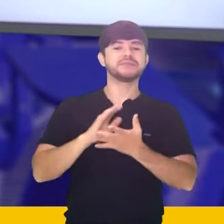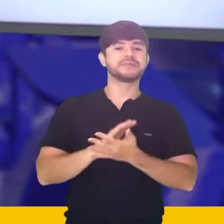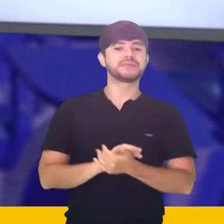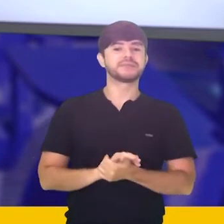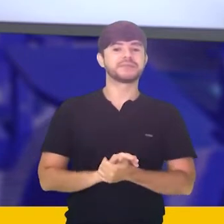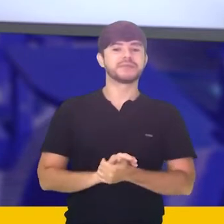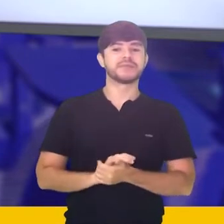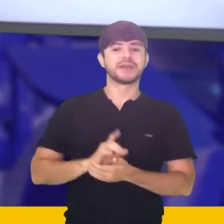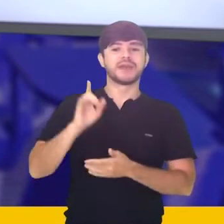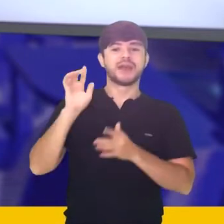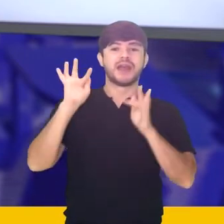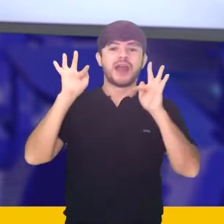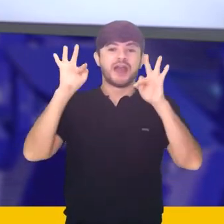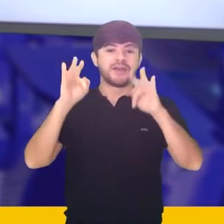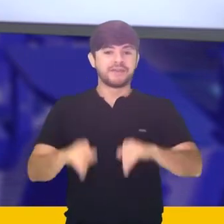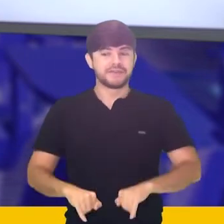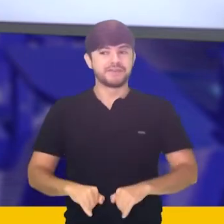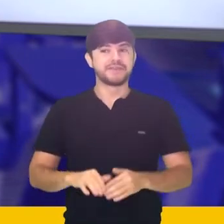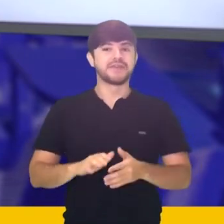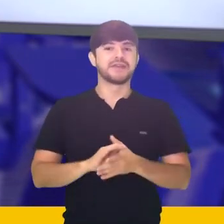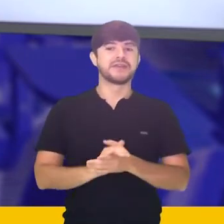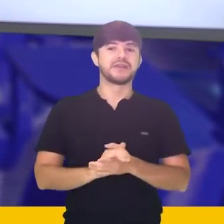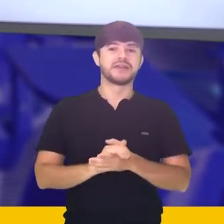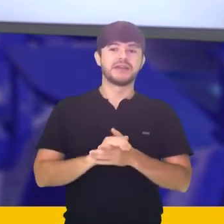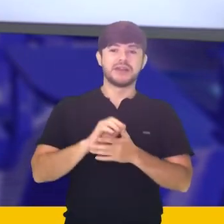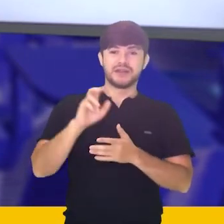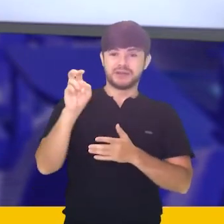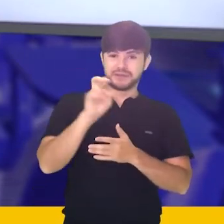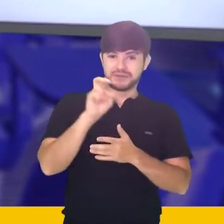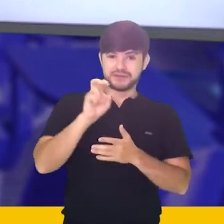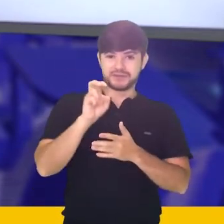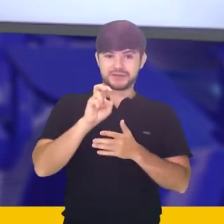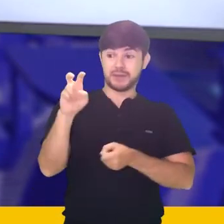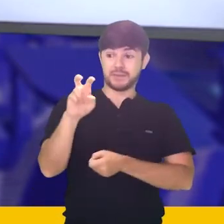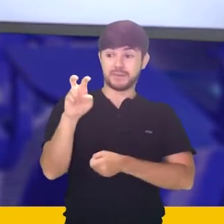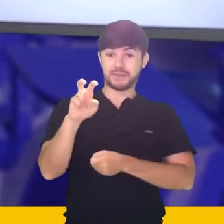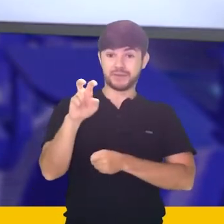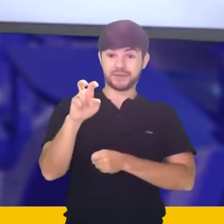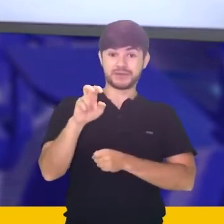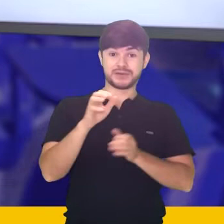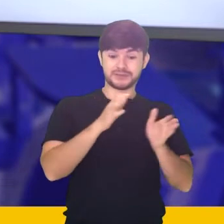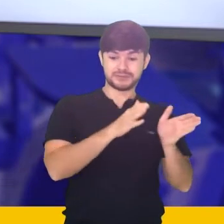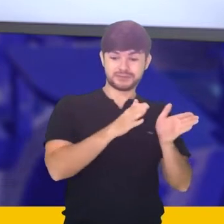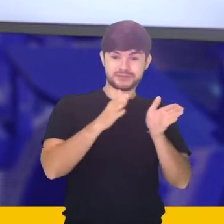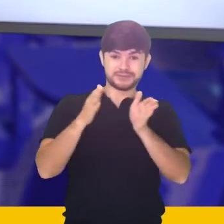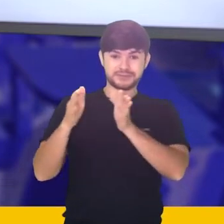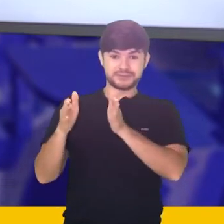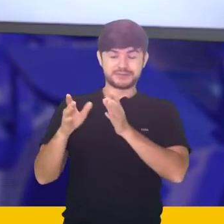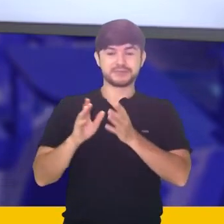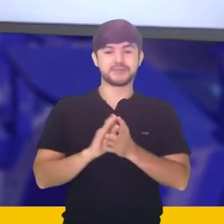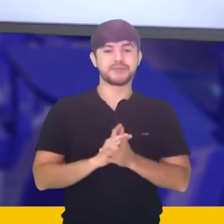gente fecha o nosso quinto passo, tá? A gente vai trabalhar